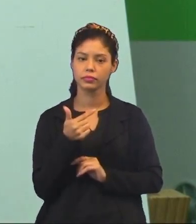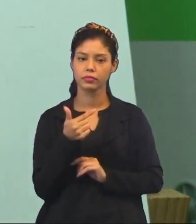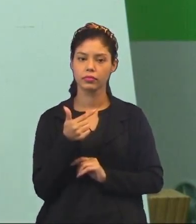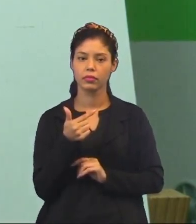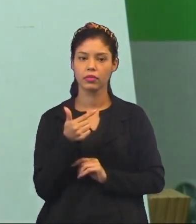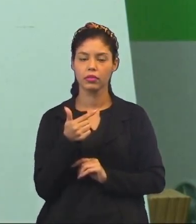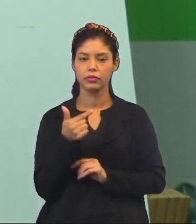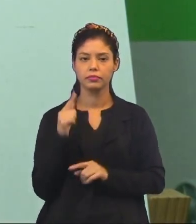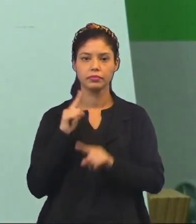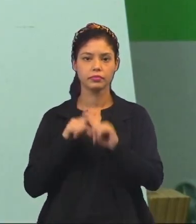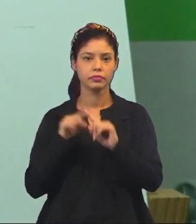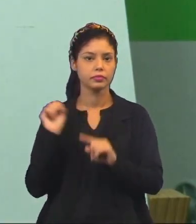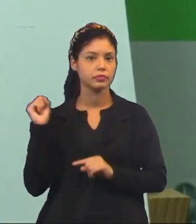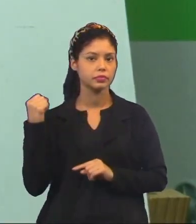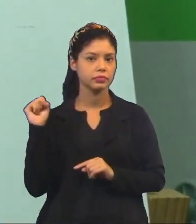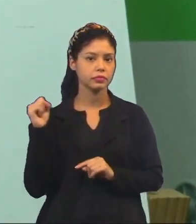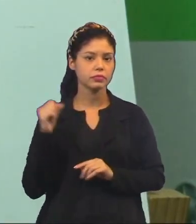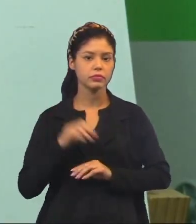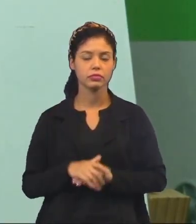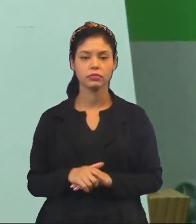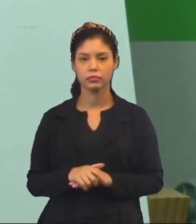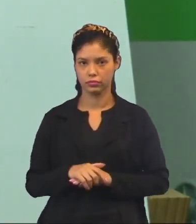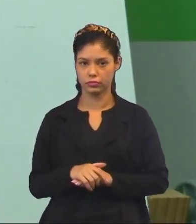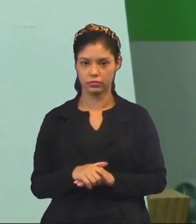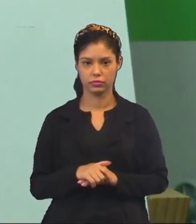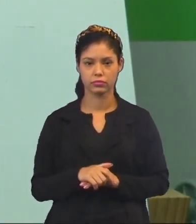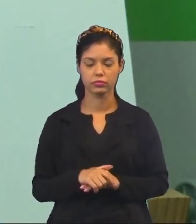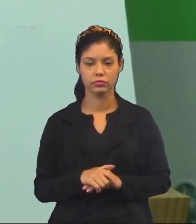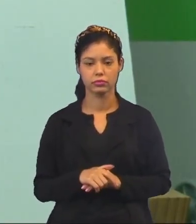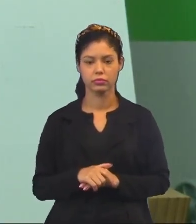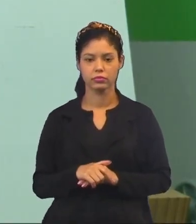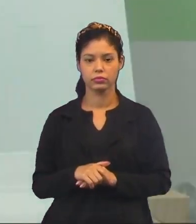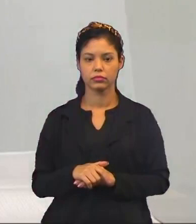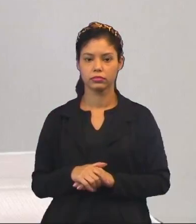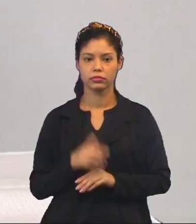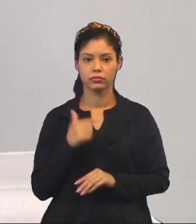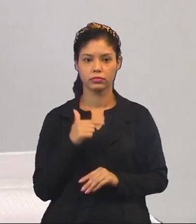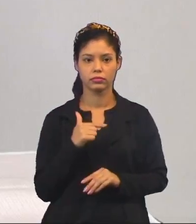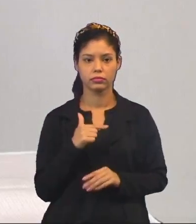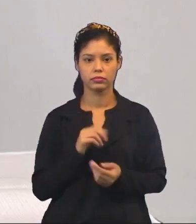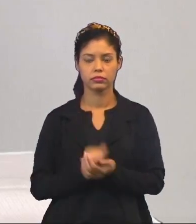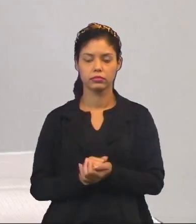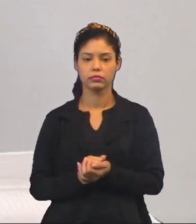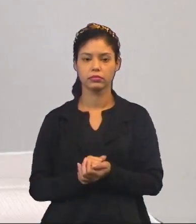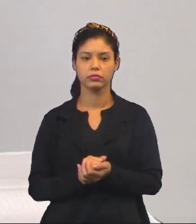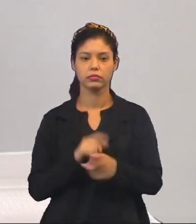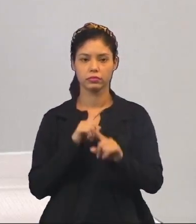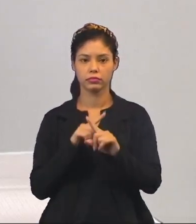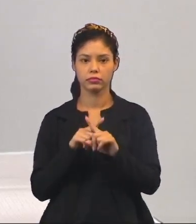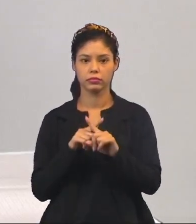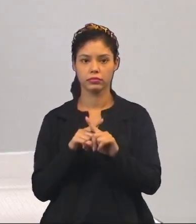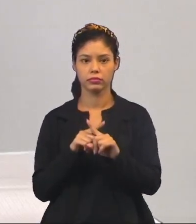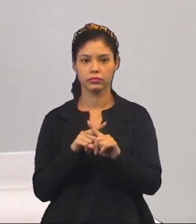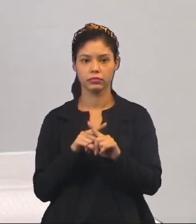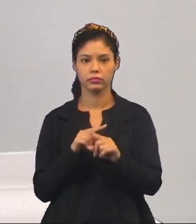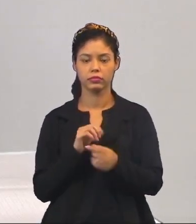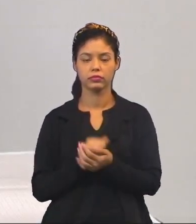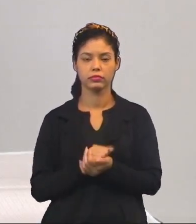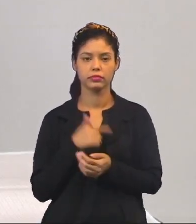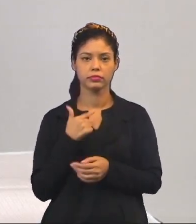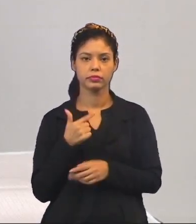a largura vezes o comprimento. Então, eu tenho 2 metros, né? Vou colocar